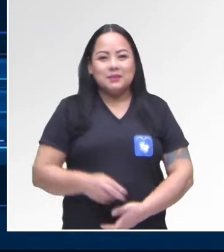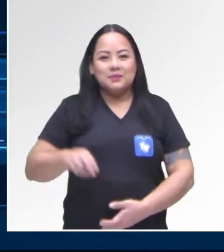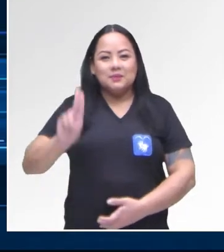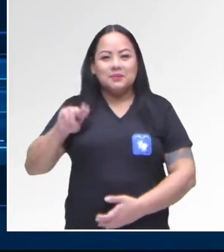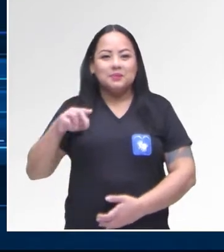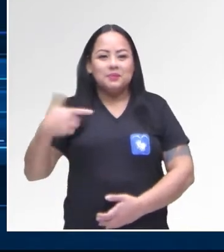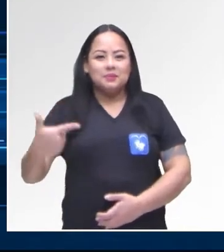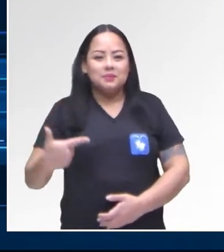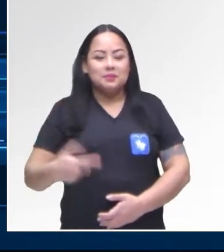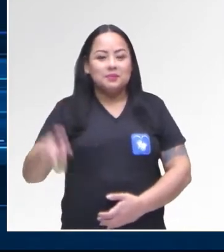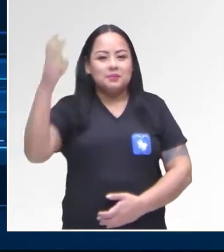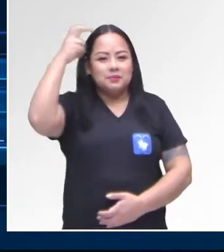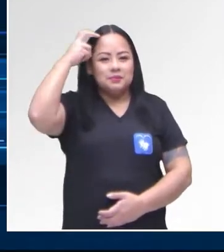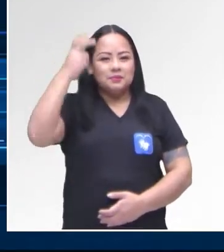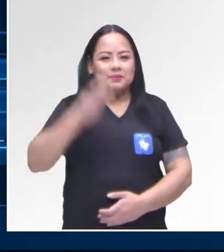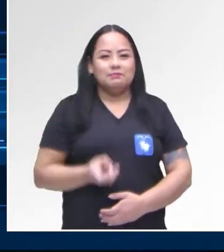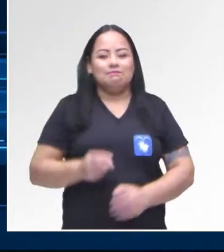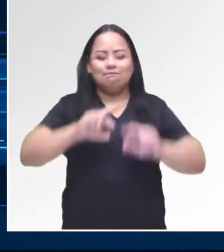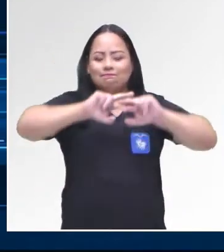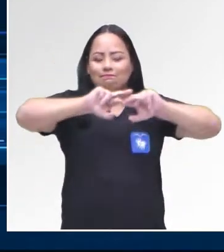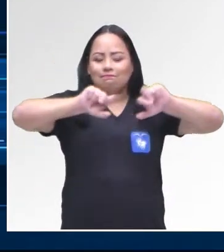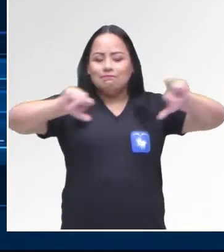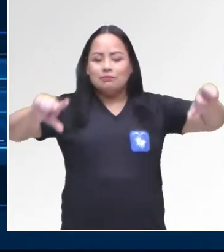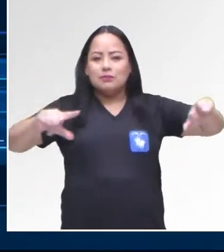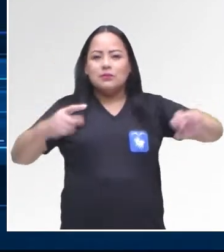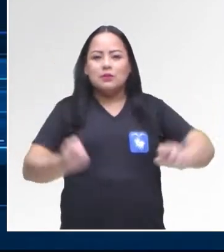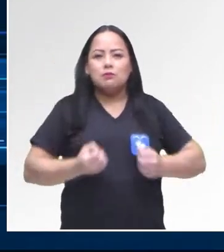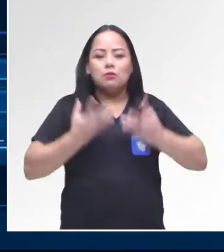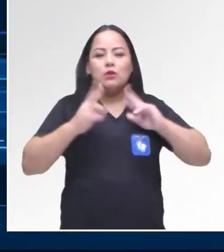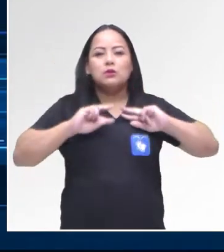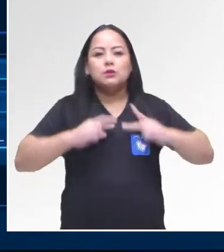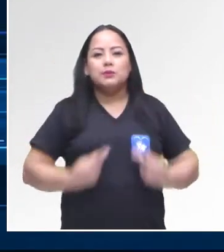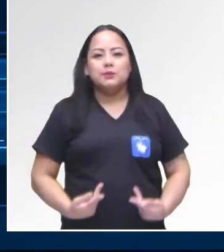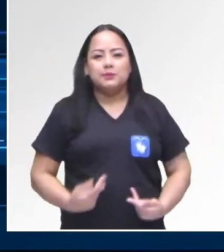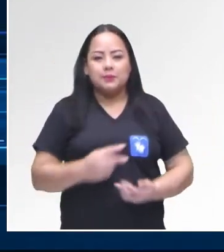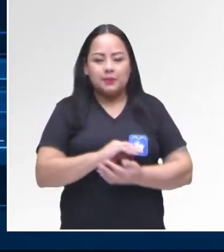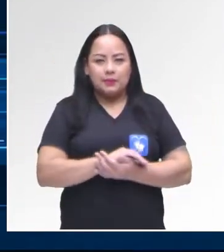Unidade 2. Cultura. A pluralidade na expressão humana.